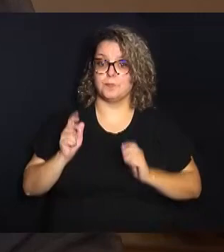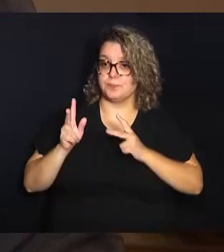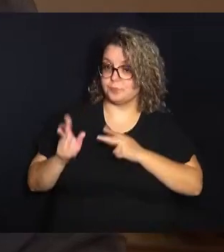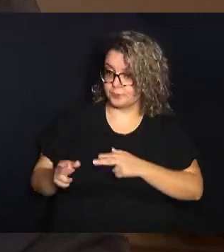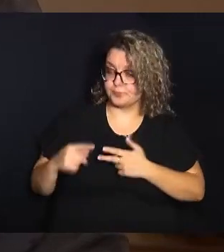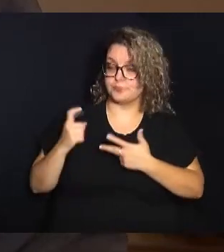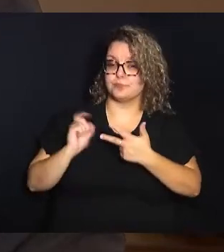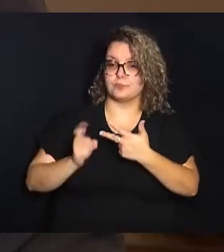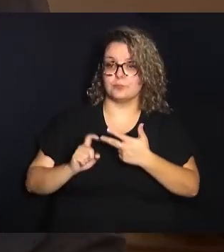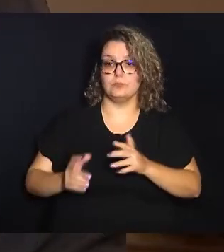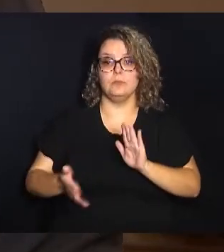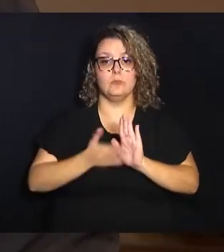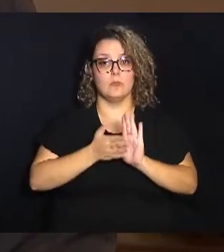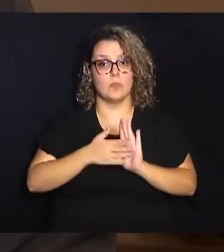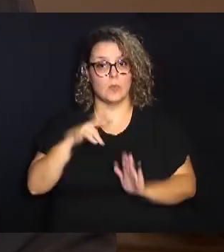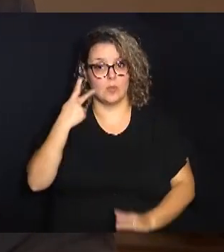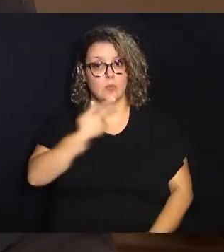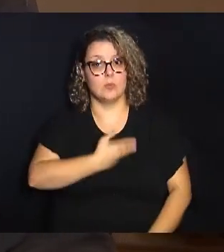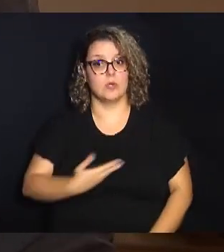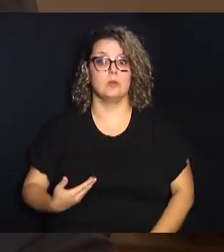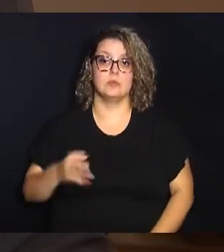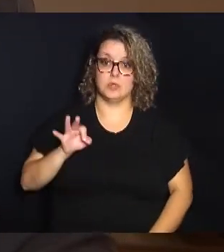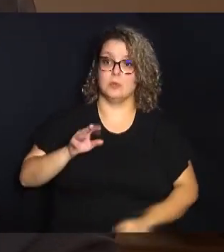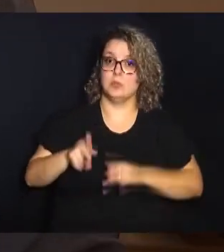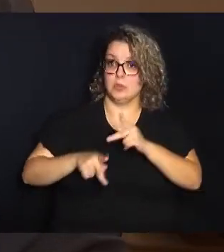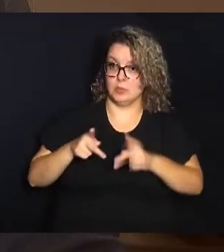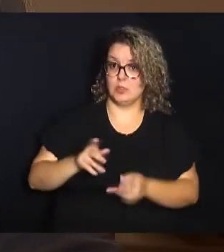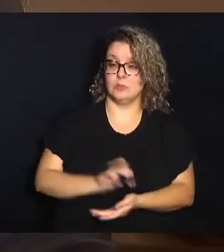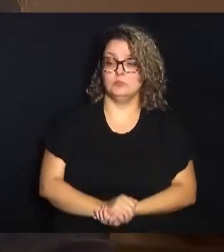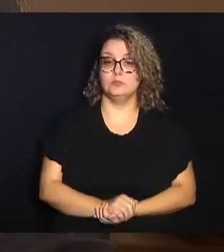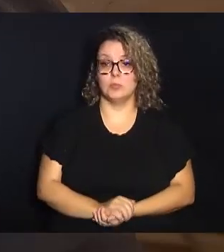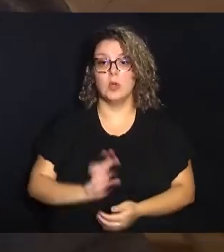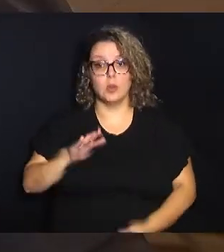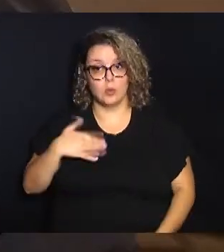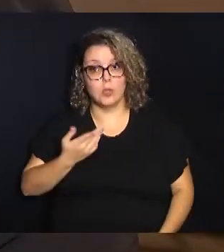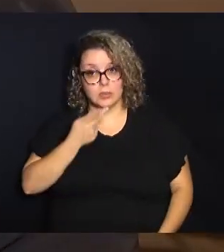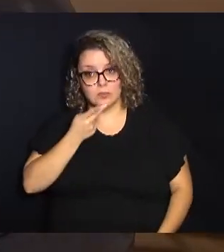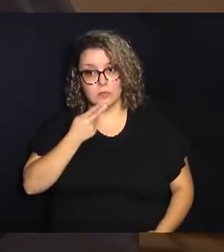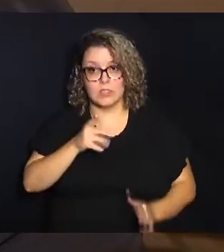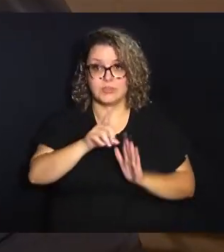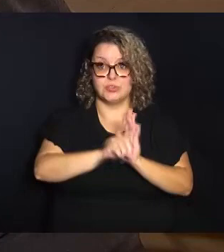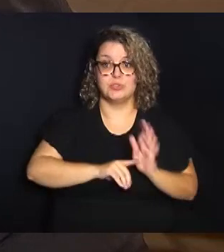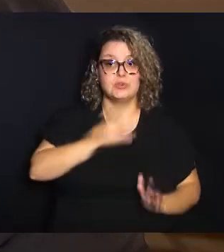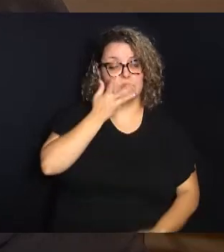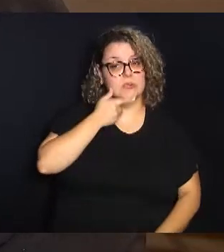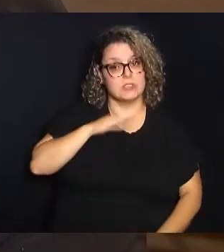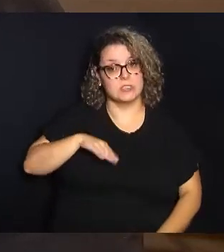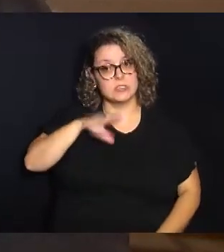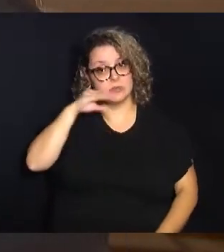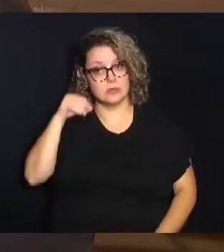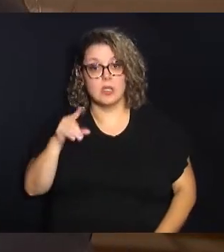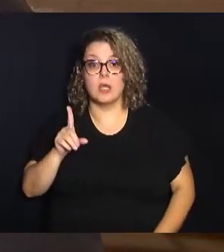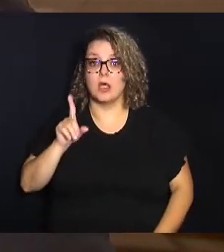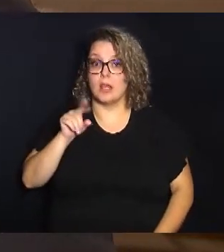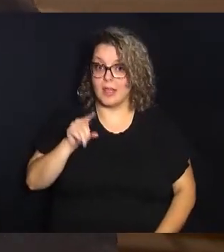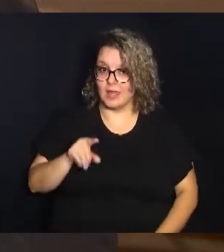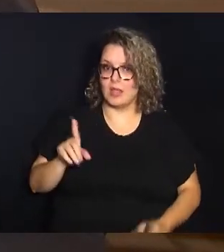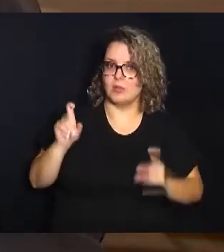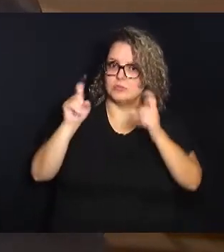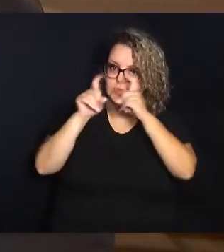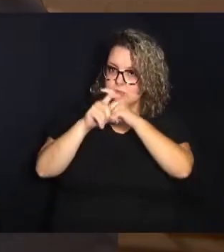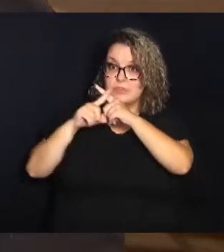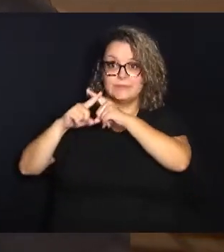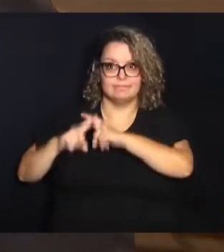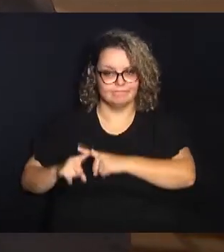enquanto executivo, propondo políticas públicas assertivas para a população. Quando a gente fala de direitos da criança e adolescente, é um grande desafio,